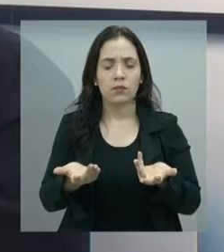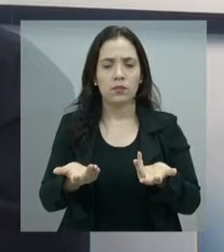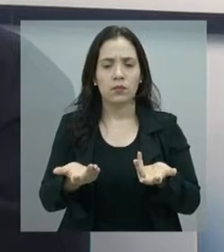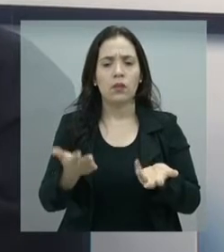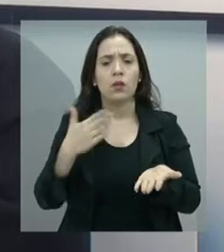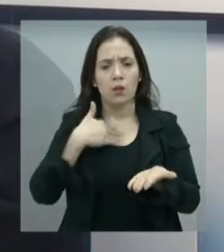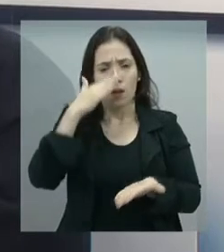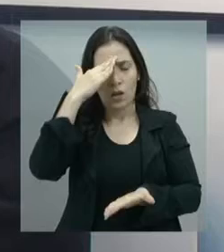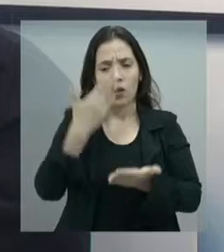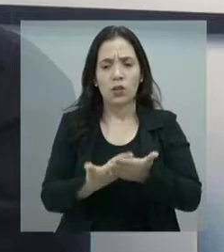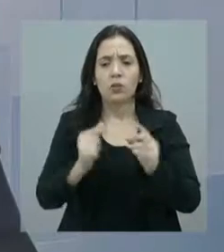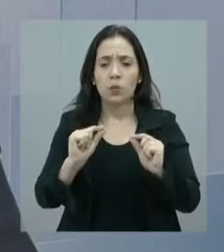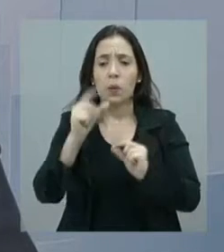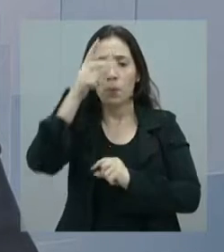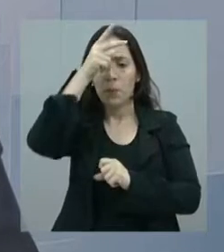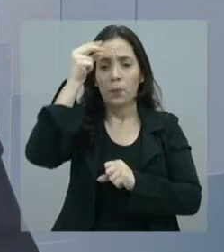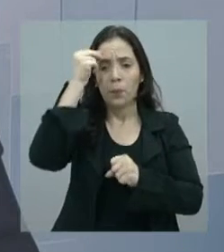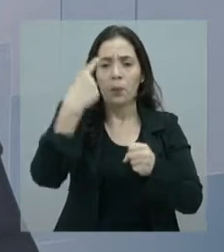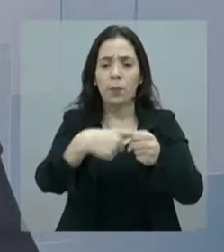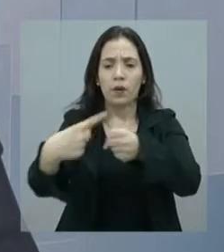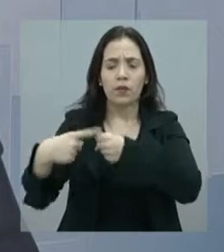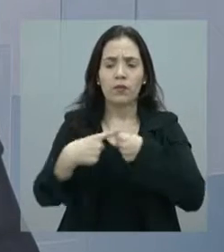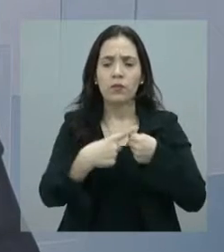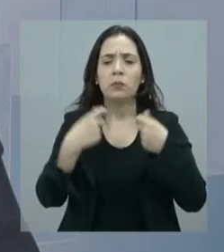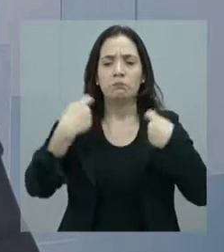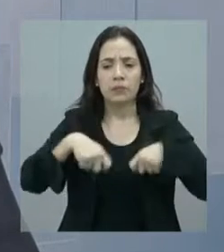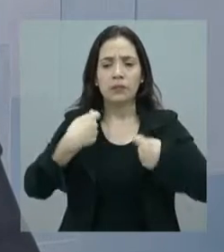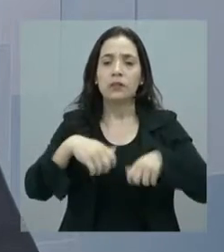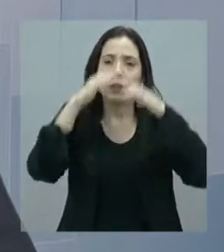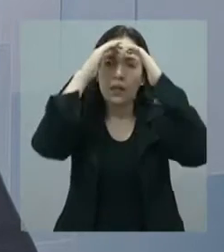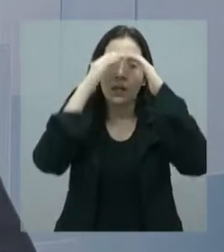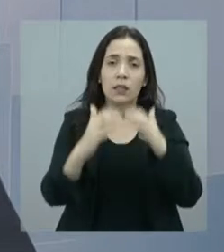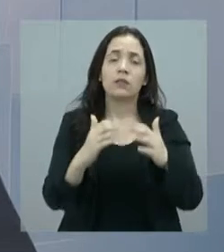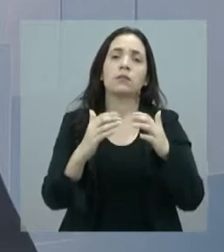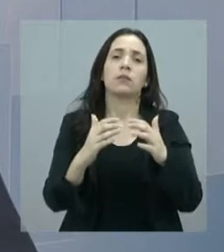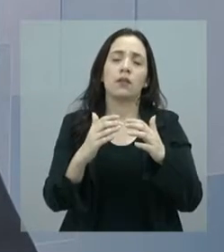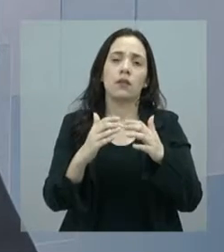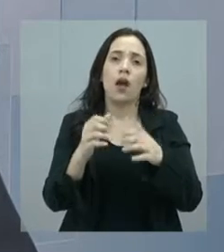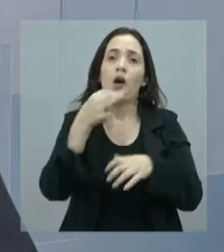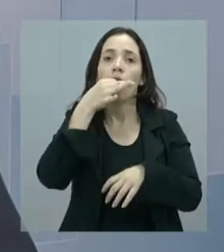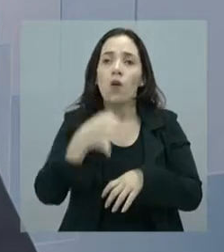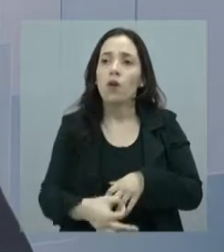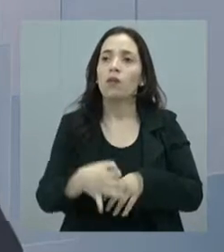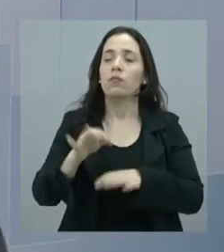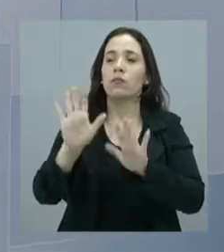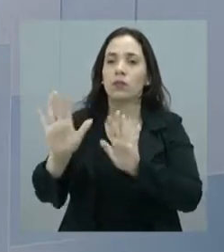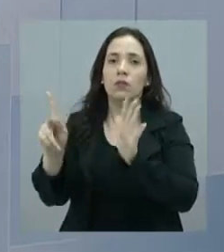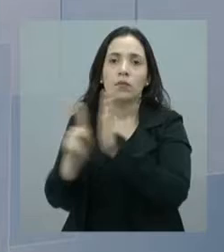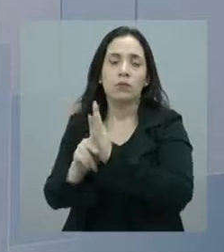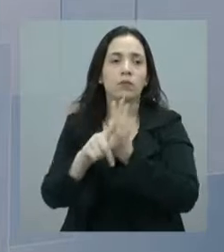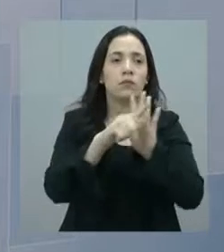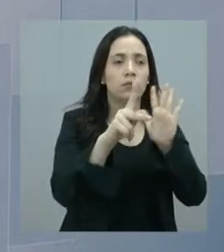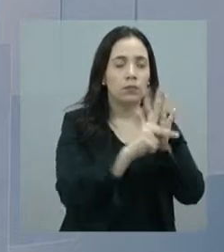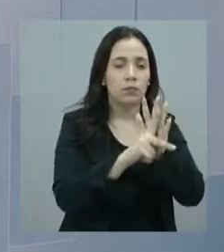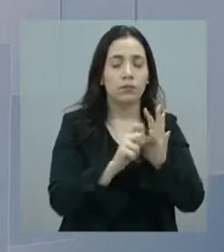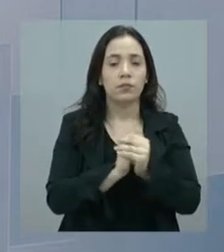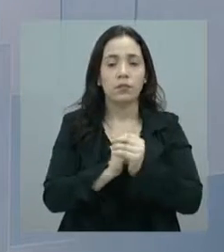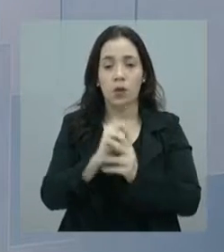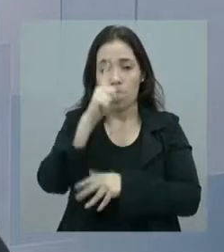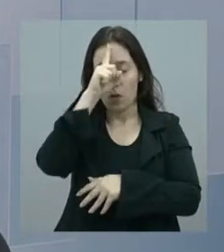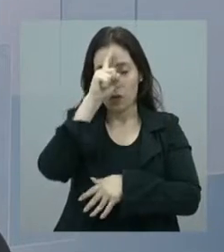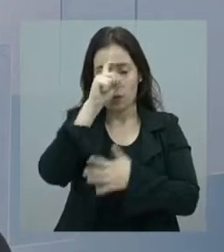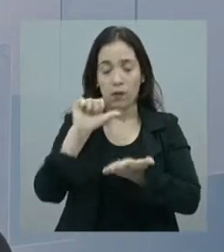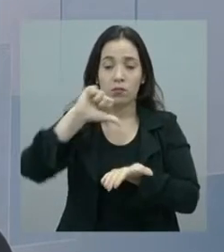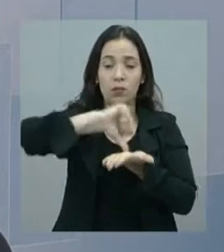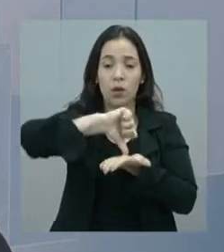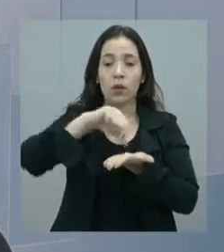acho que os municípios têm que ser respeitados. E acho que outro erro que houve dos consórcios foi o seguinte: quando fizeram os consórcios, o Hospital Polo era o primeiro que